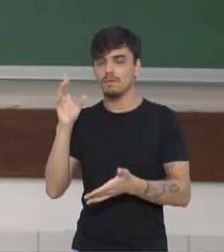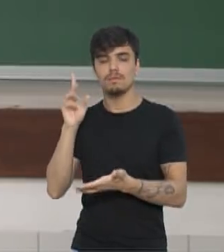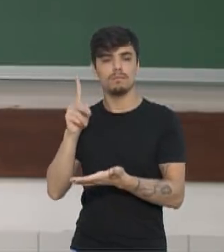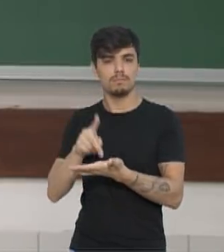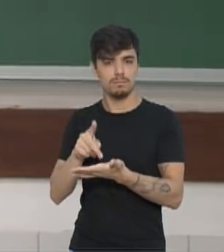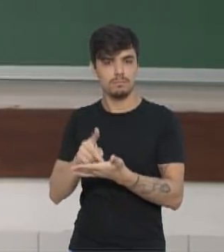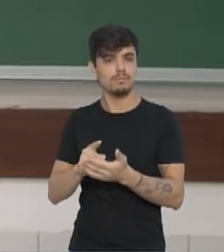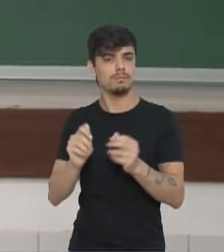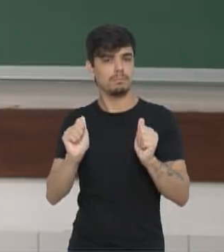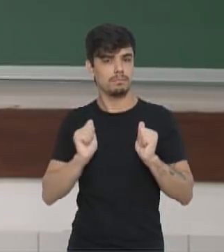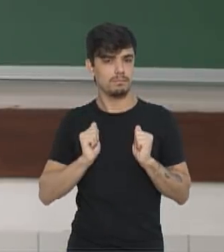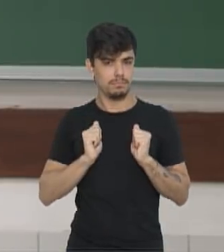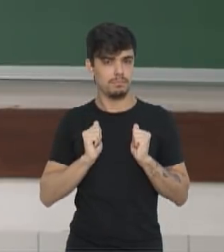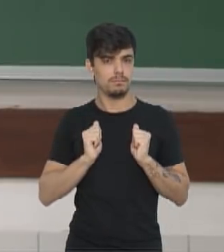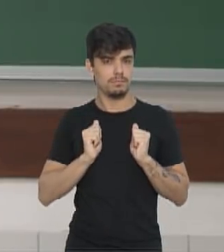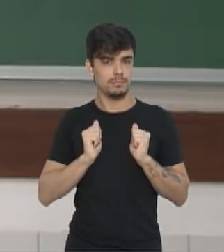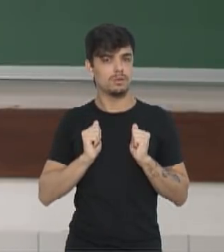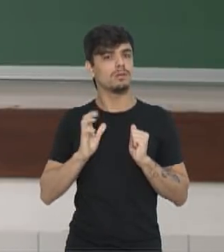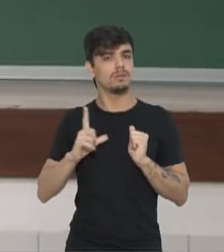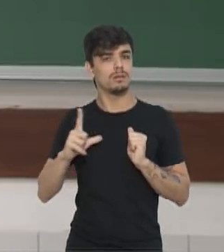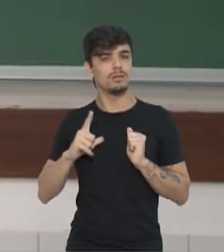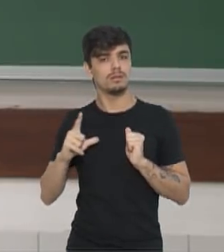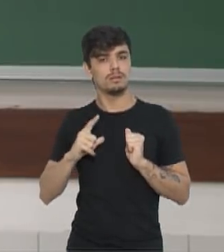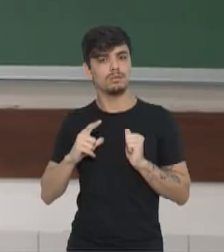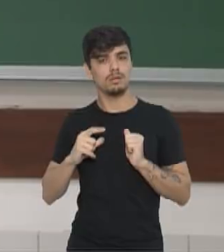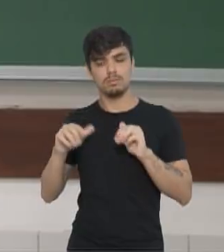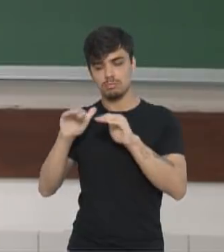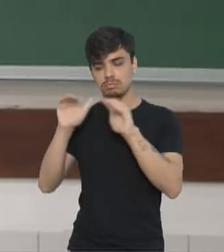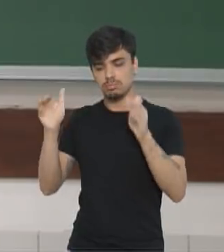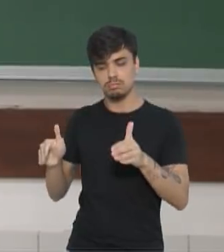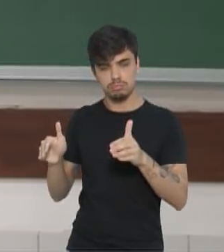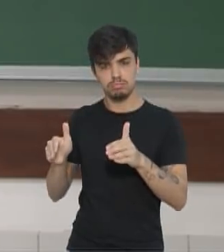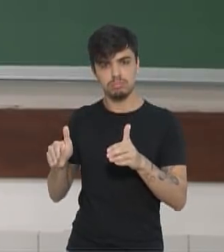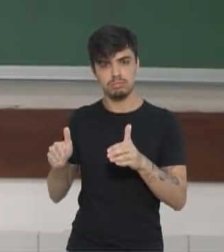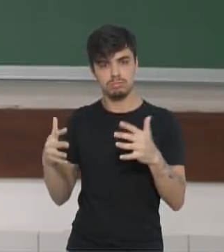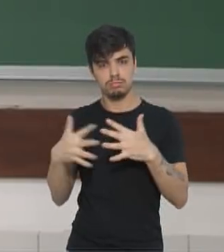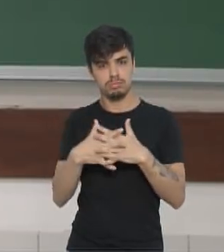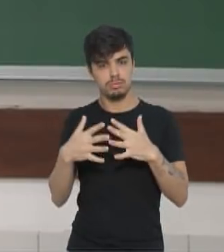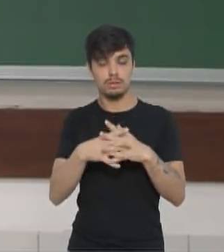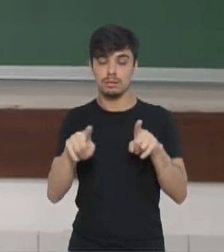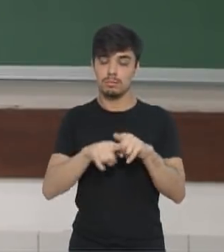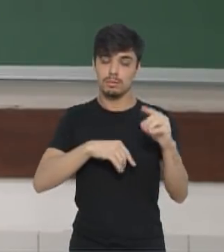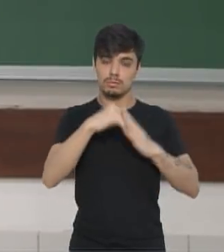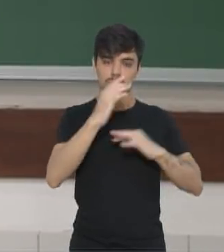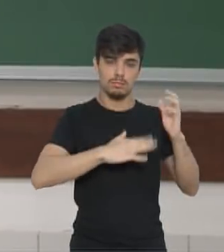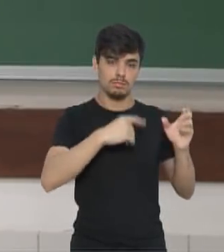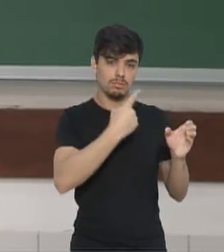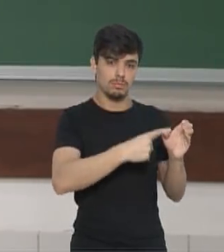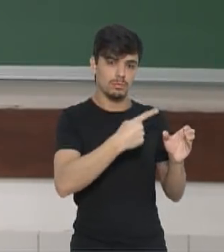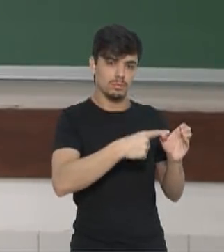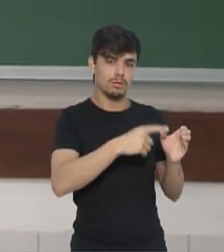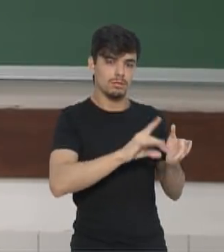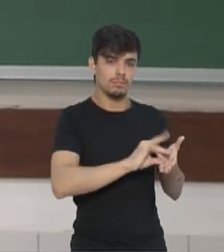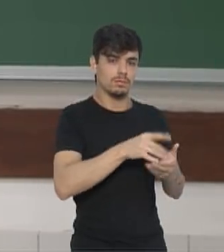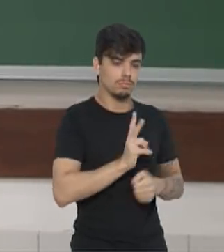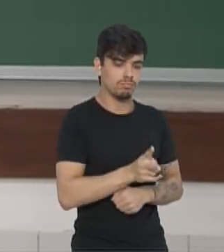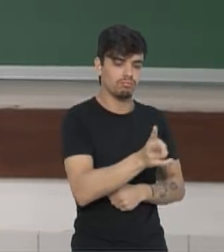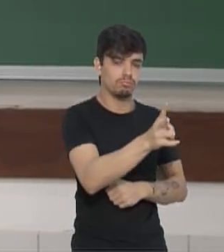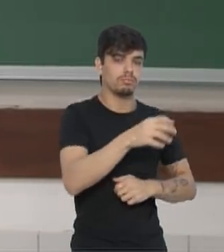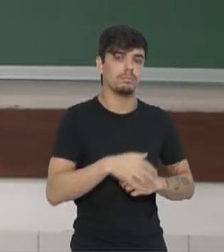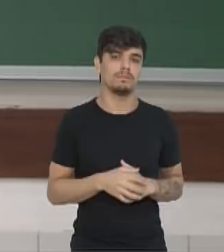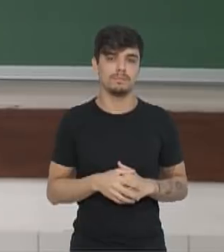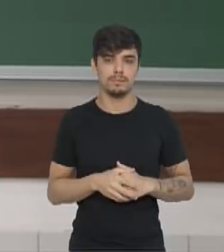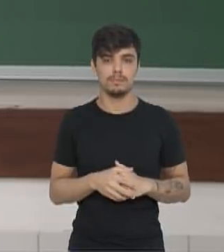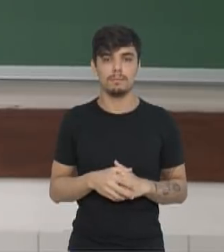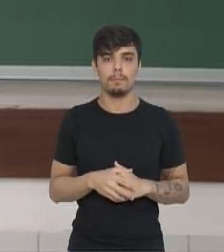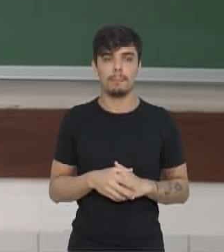tinham uma estrutura bastante mais complexa e até construção de cidades mais estáveis, mais duradouras.